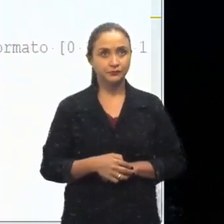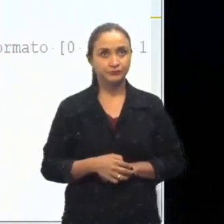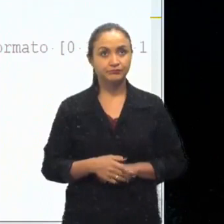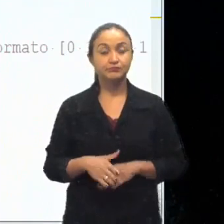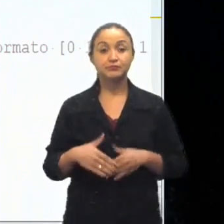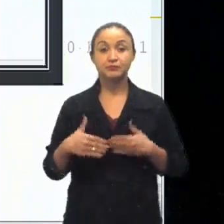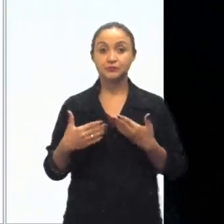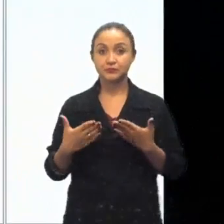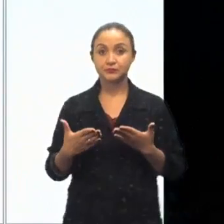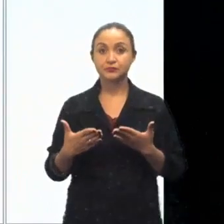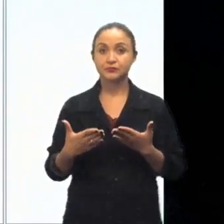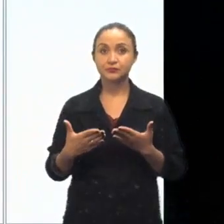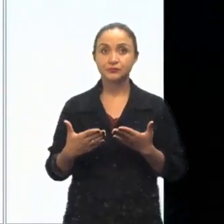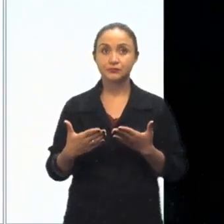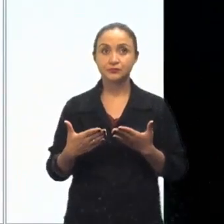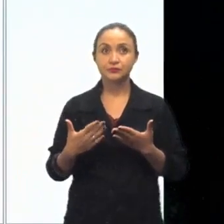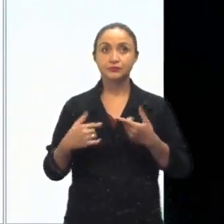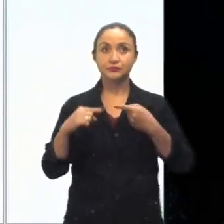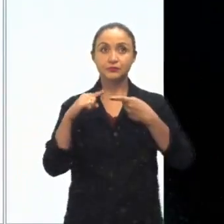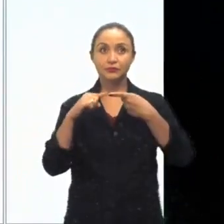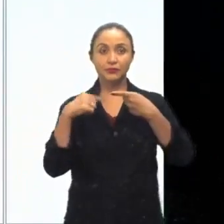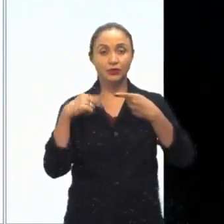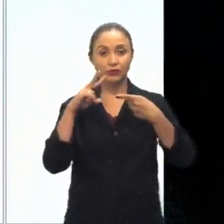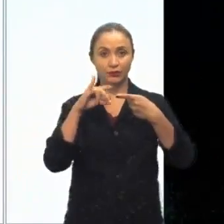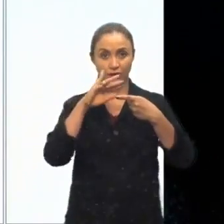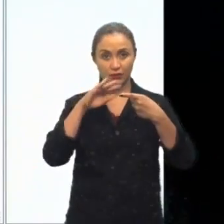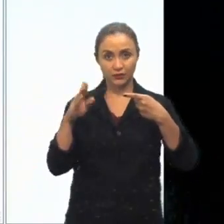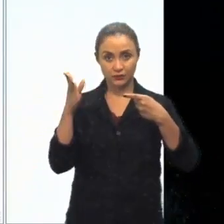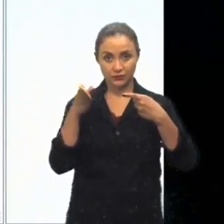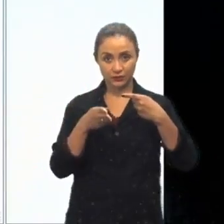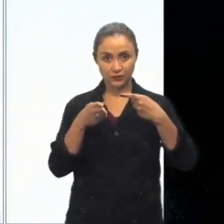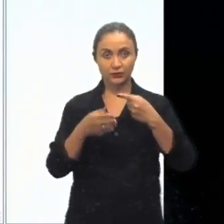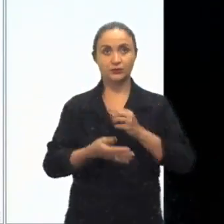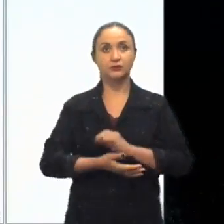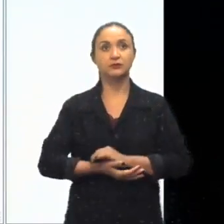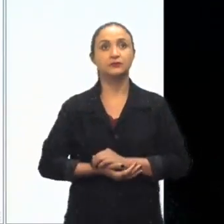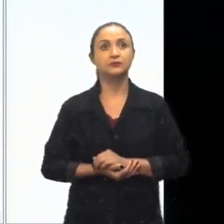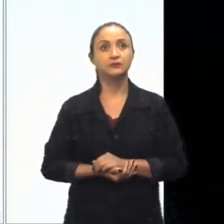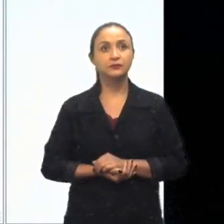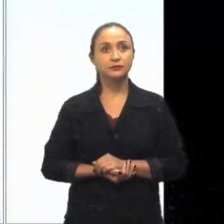Então aqui, primeiro eu vou cancelar.